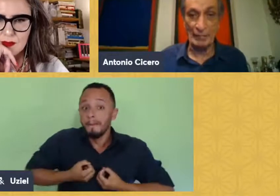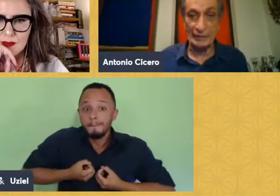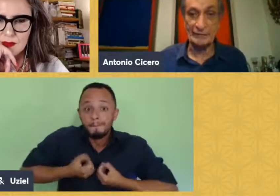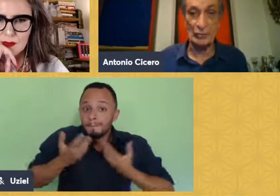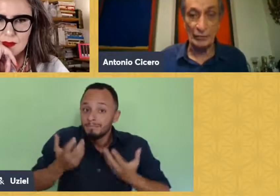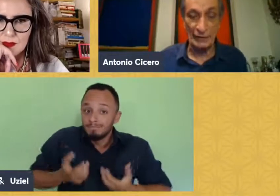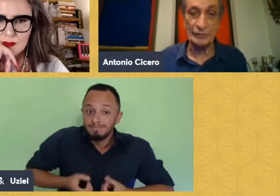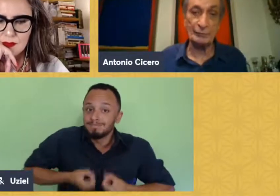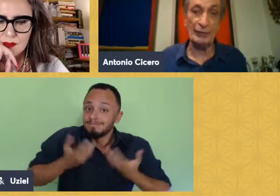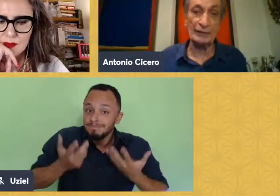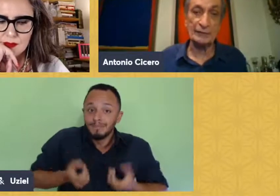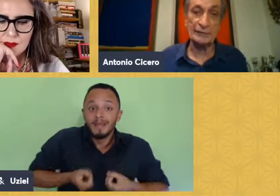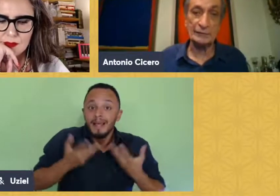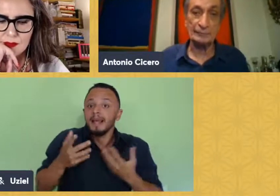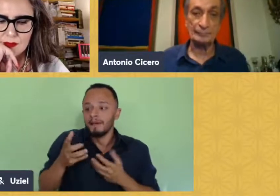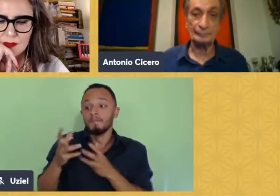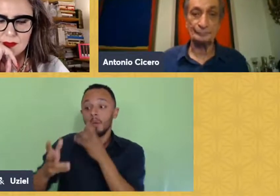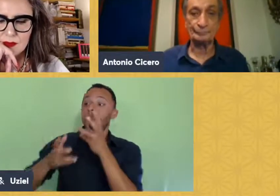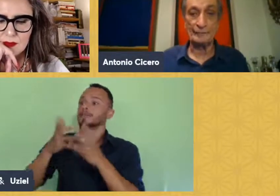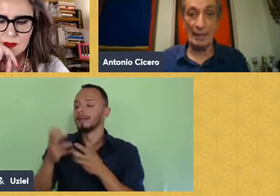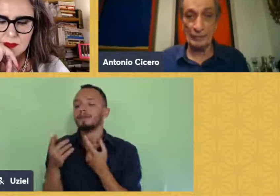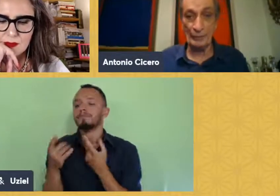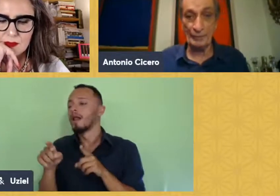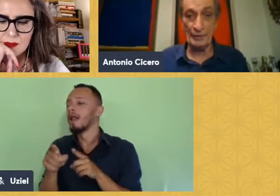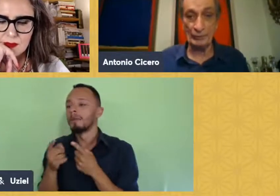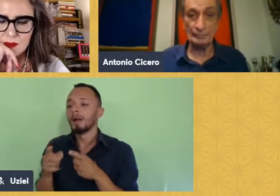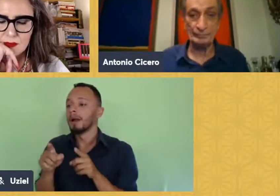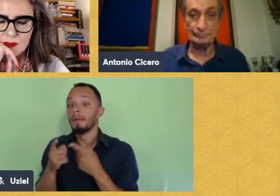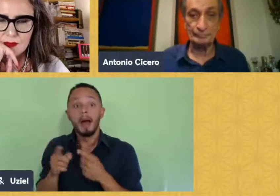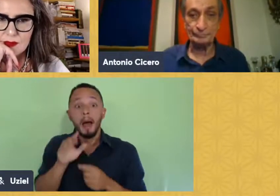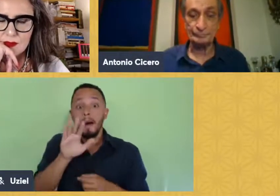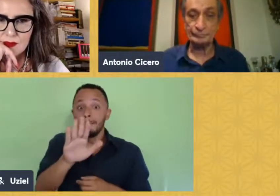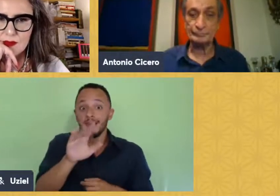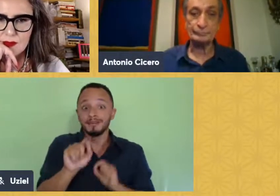sobretudo, mas são grandes poetas, na minha opinião.